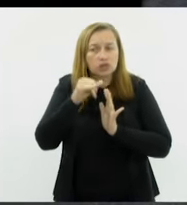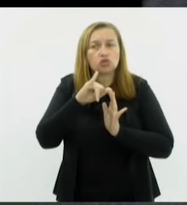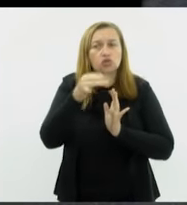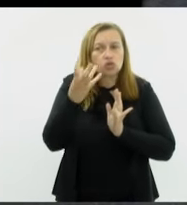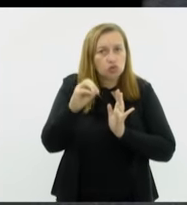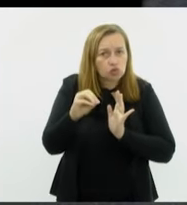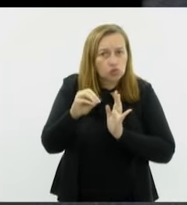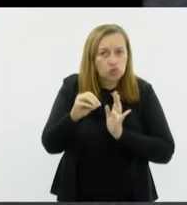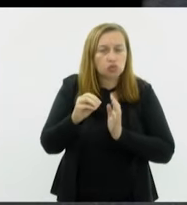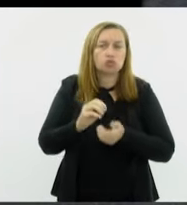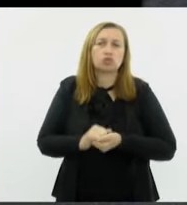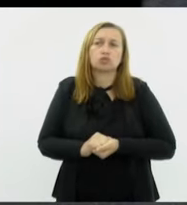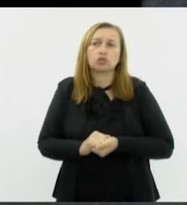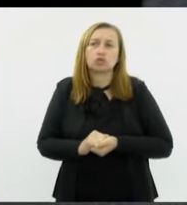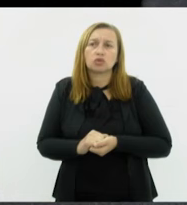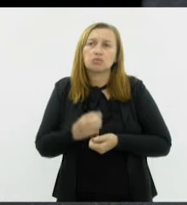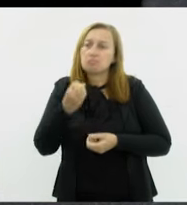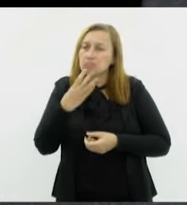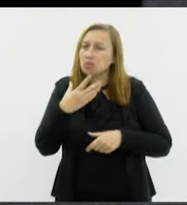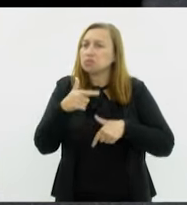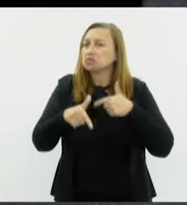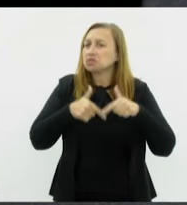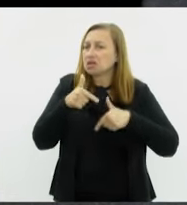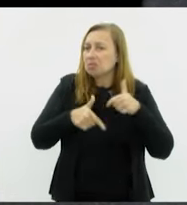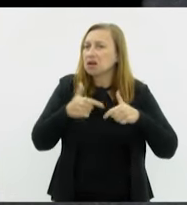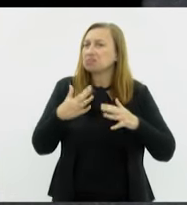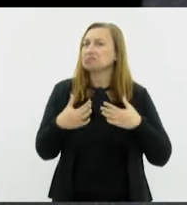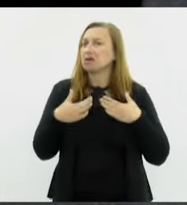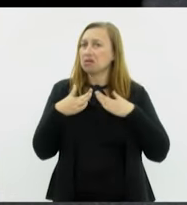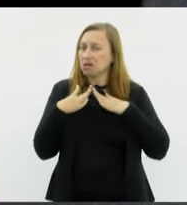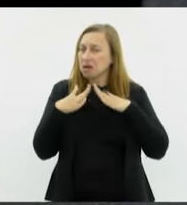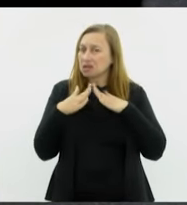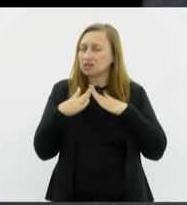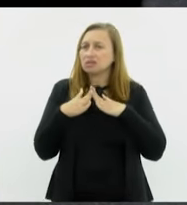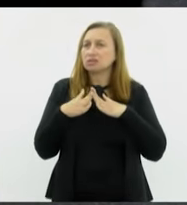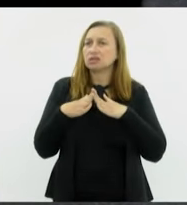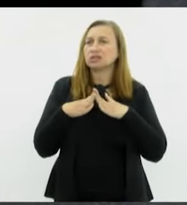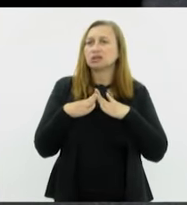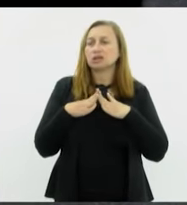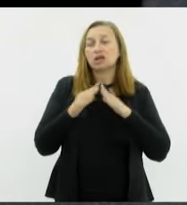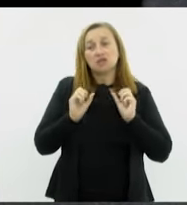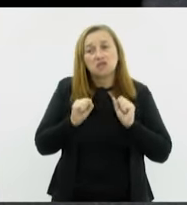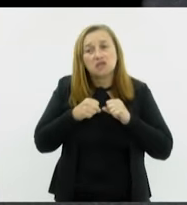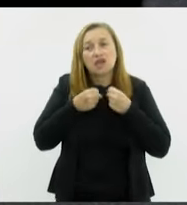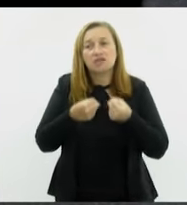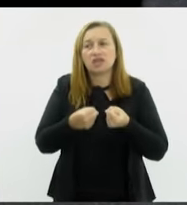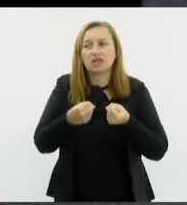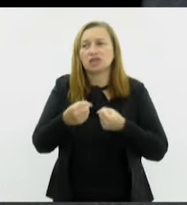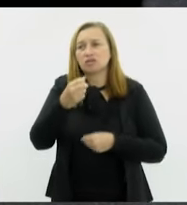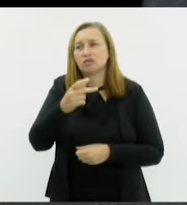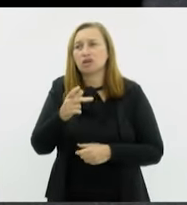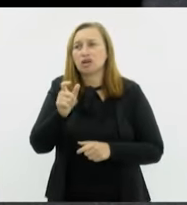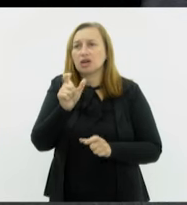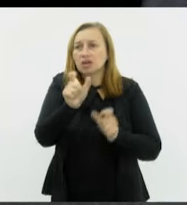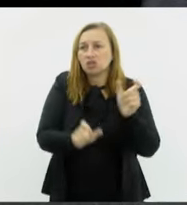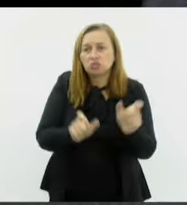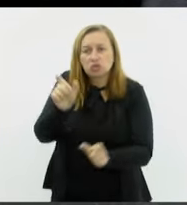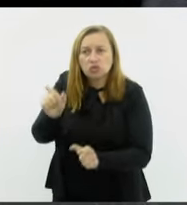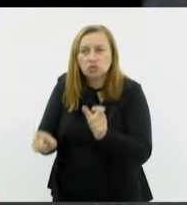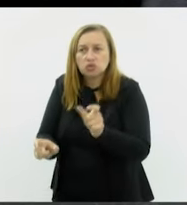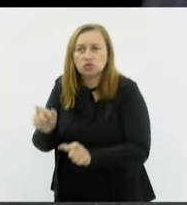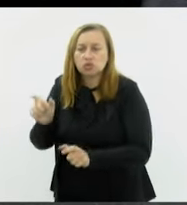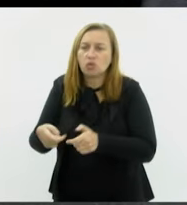deputado atuante, tem feito um belo trabalho na casa em defesa das pessoas